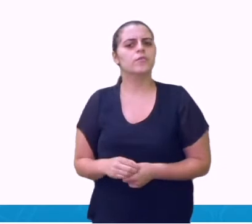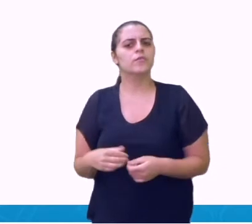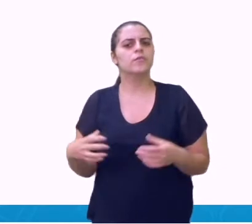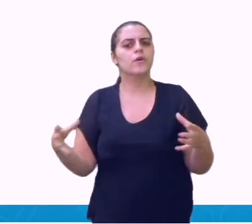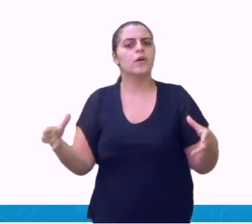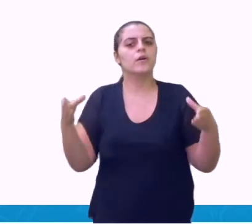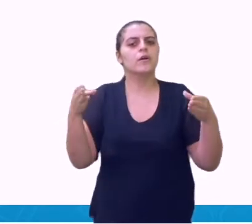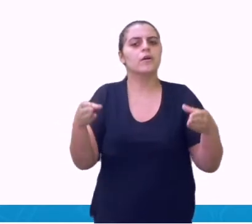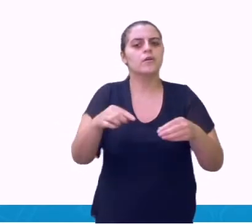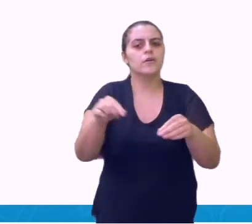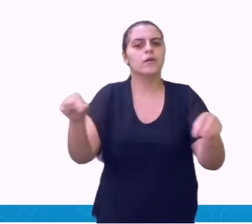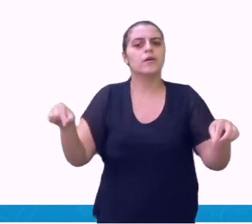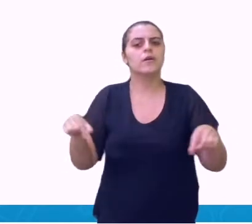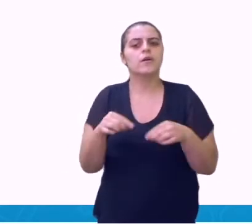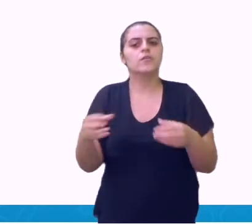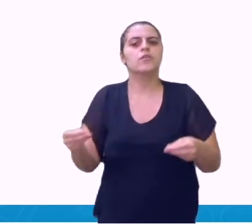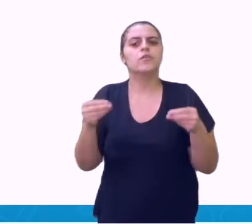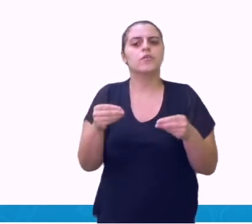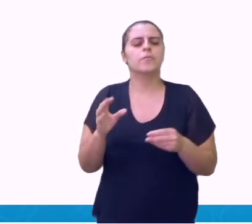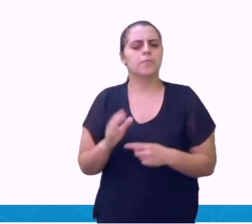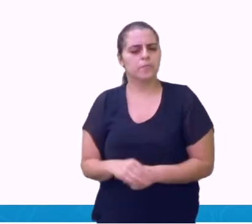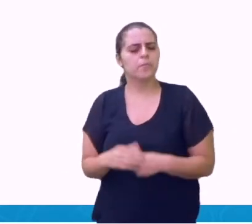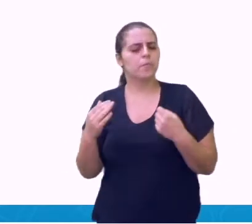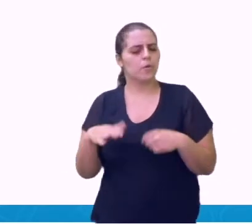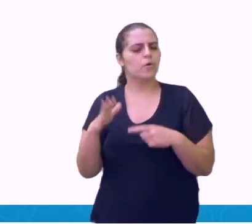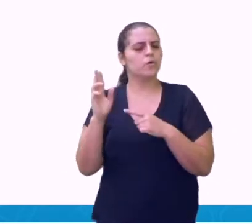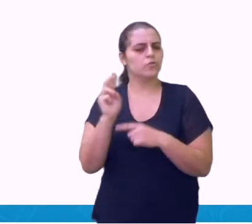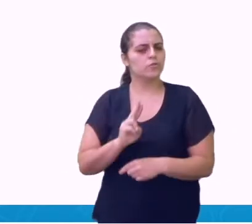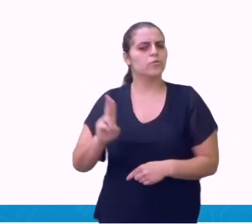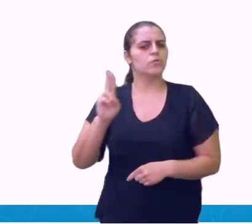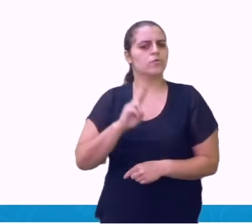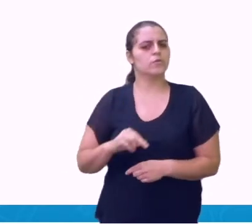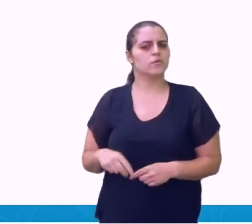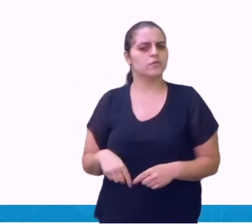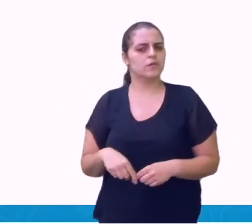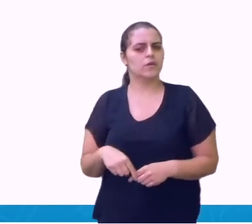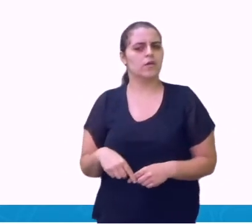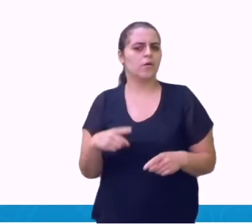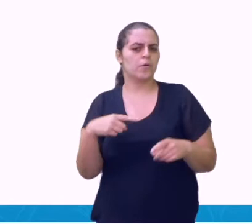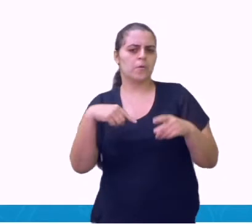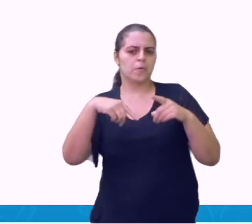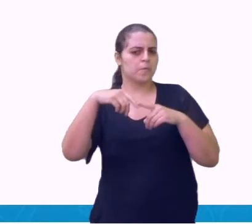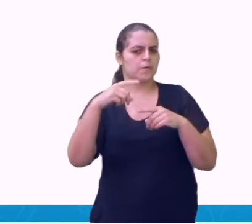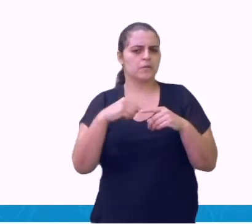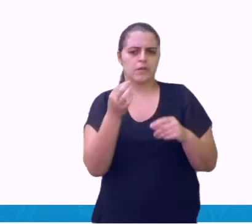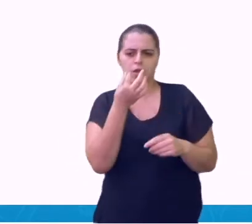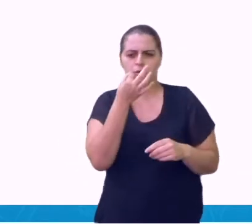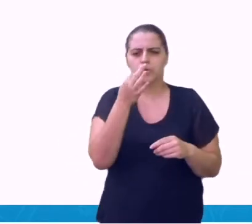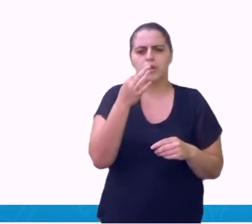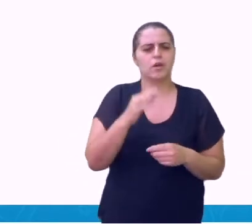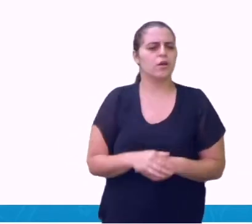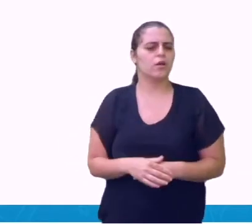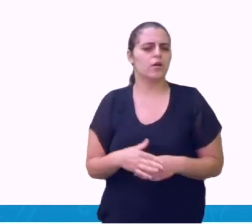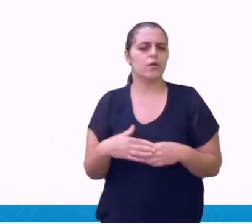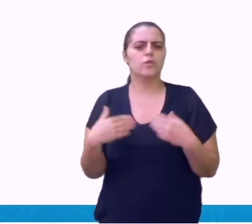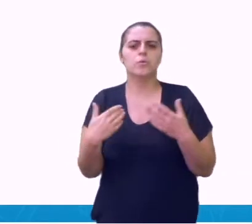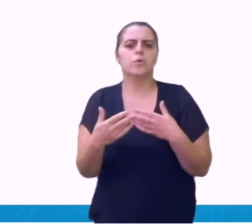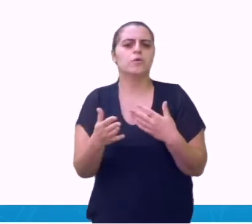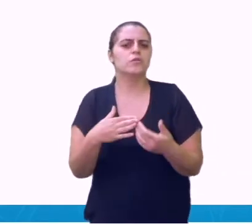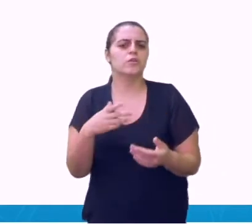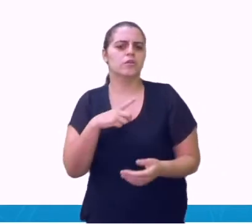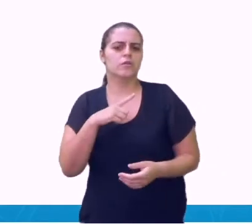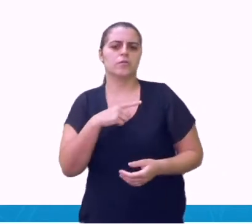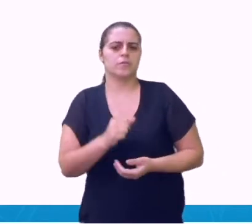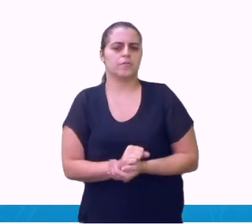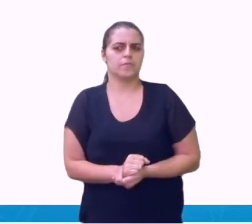matemática? Podem representar com o material que você tiver aí. A professora hoje não trouxe, então eu